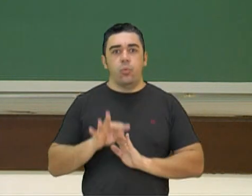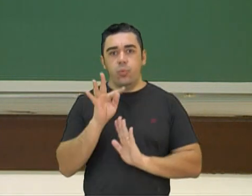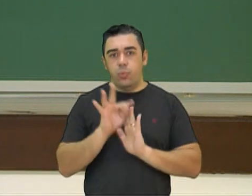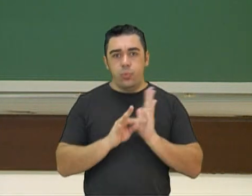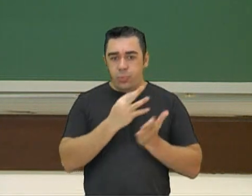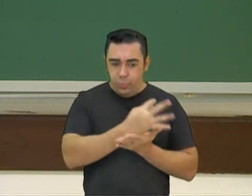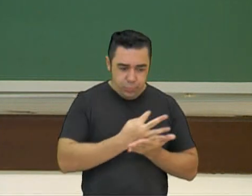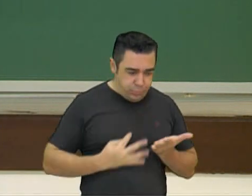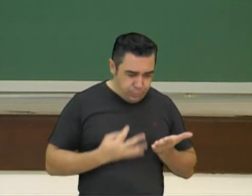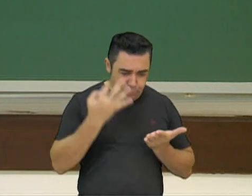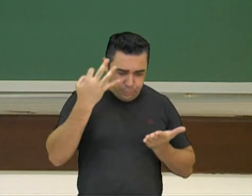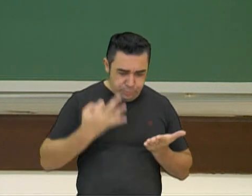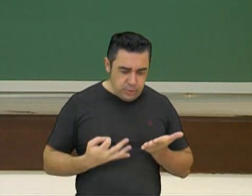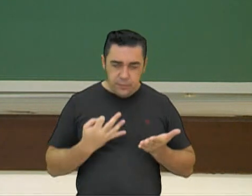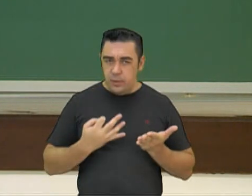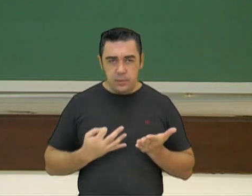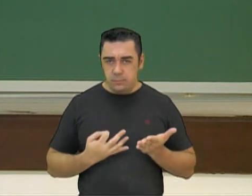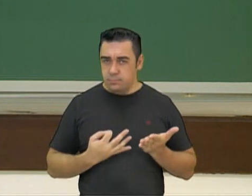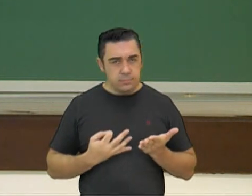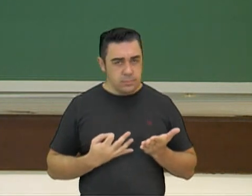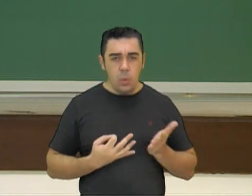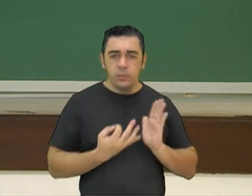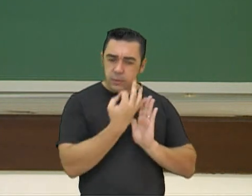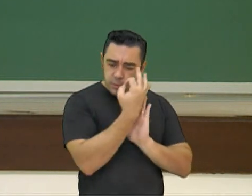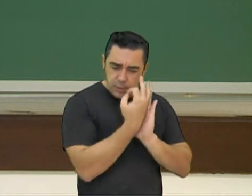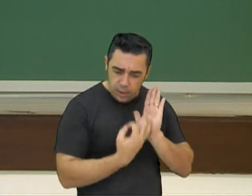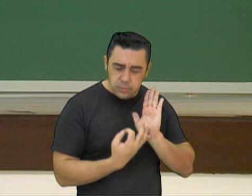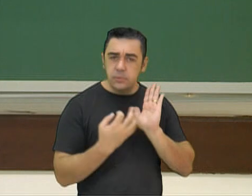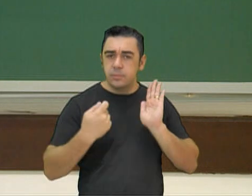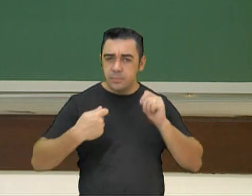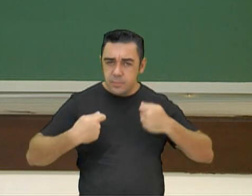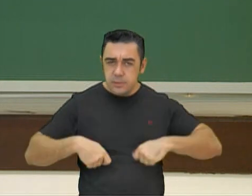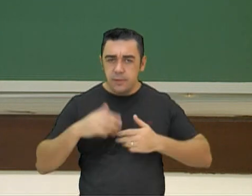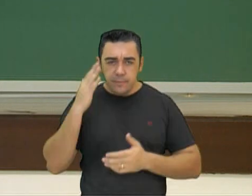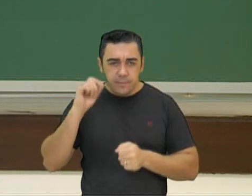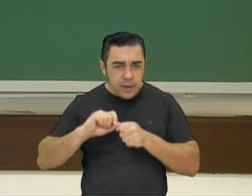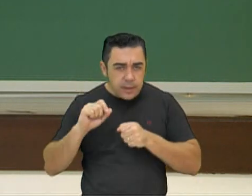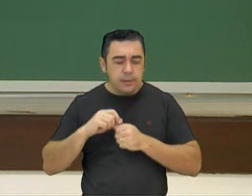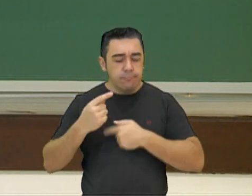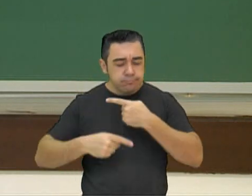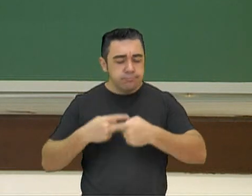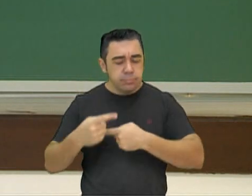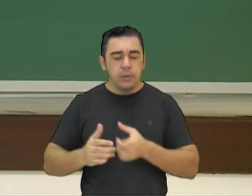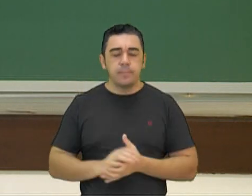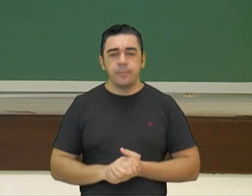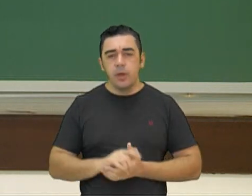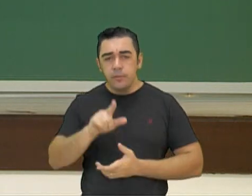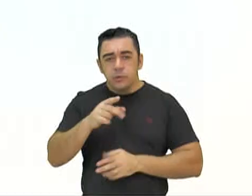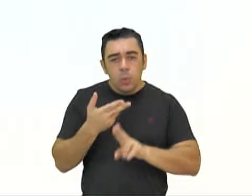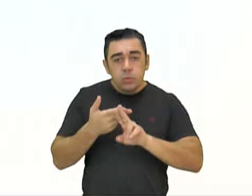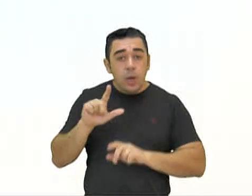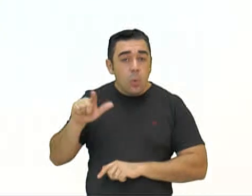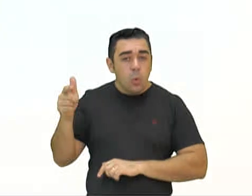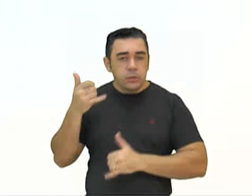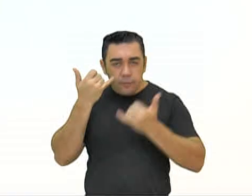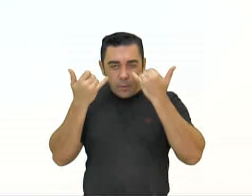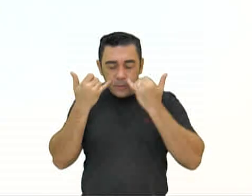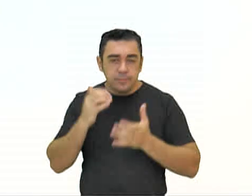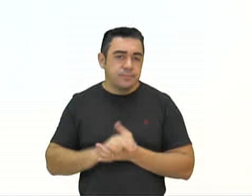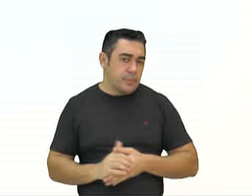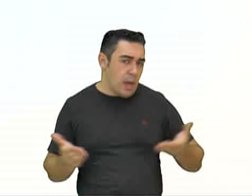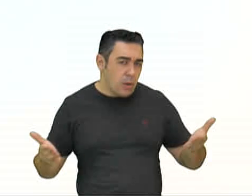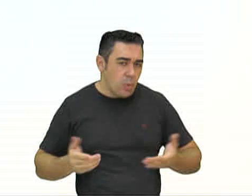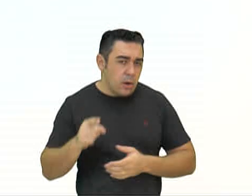Não é, isso é um exercício também, né? Então, eu falei para você usar outras informações. Então, agora